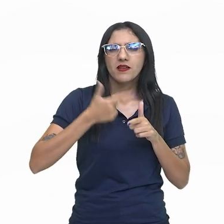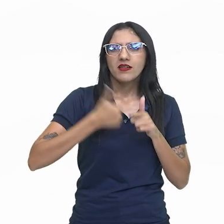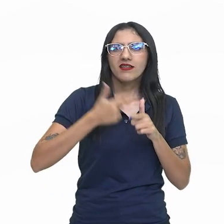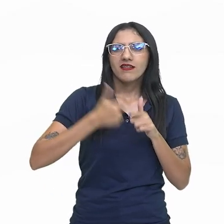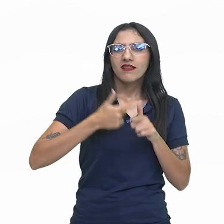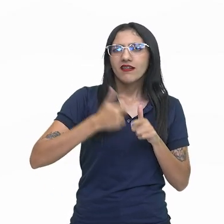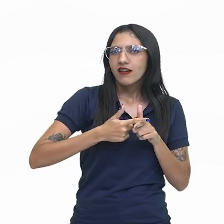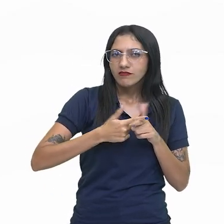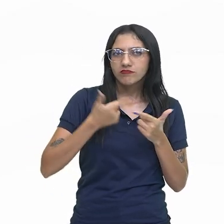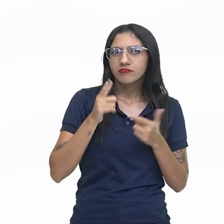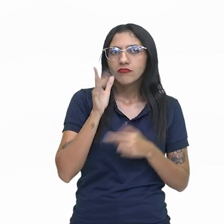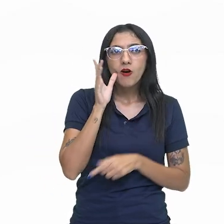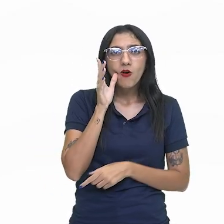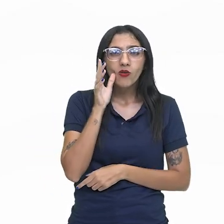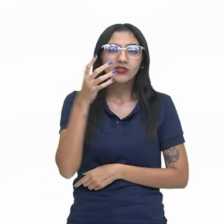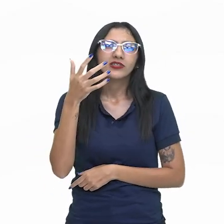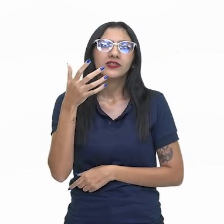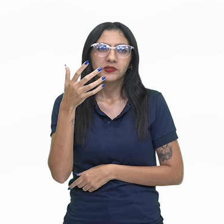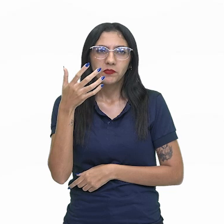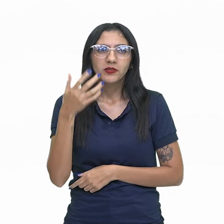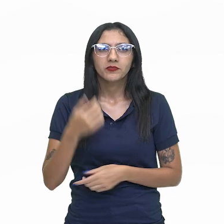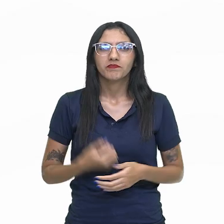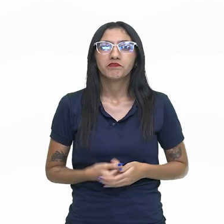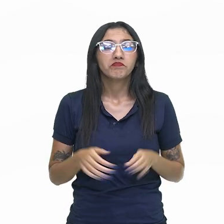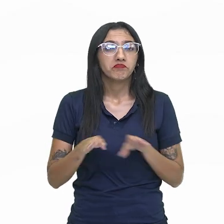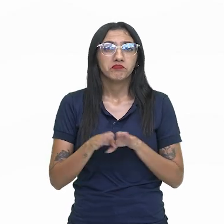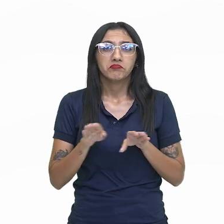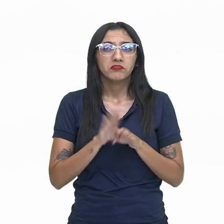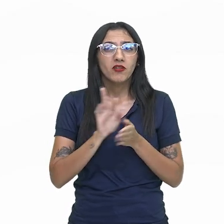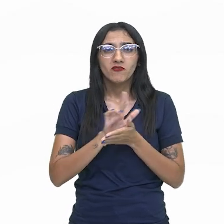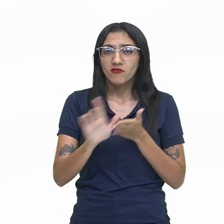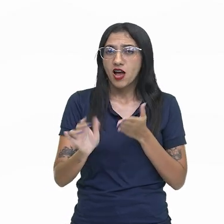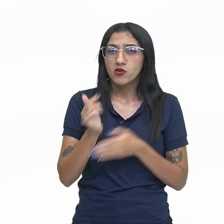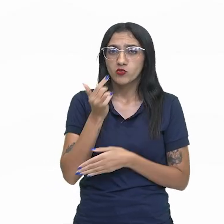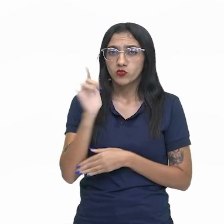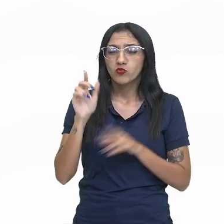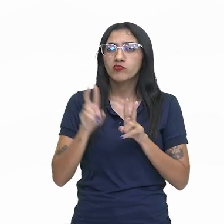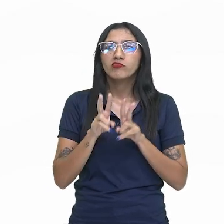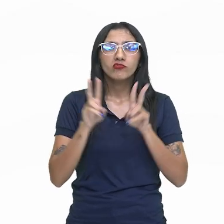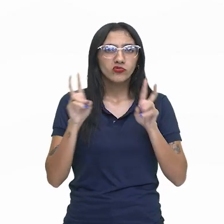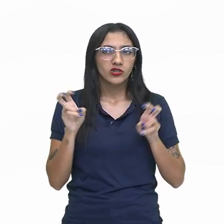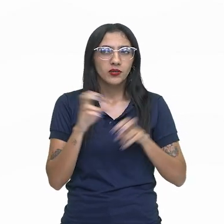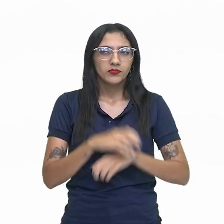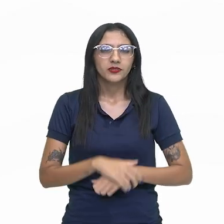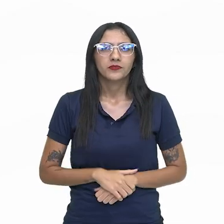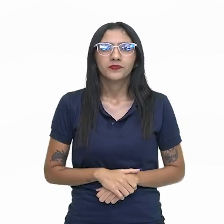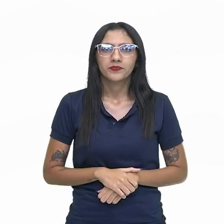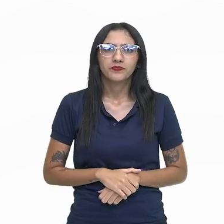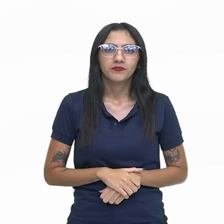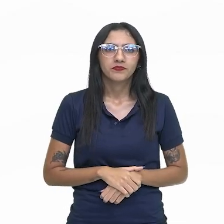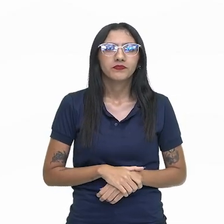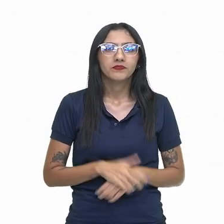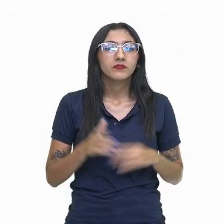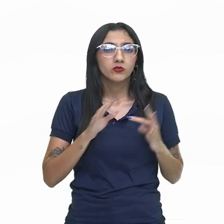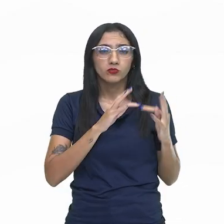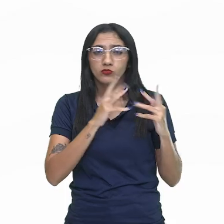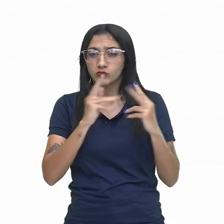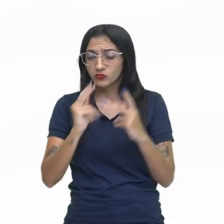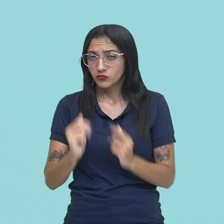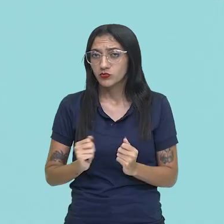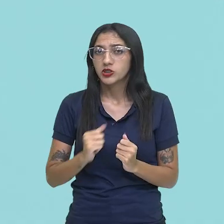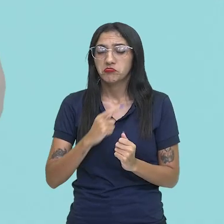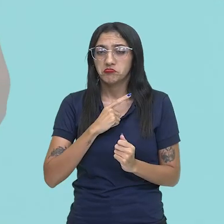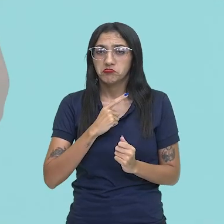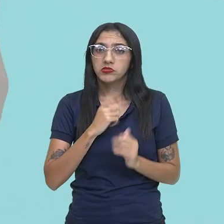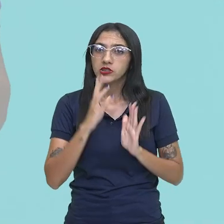algum acontecimento atual, dentre outras temáticas. Então, tudo isso você encontra ainda